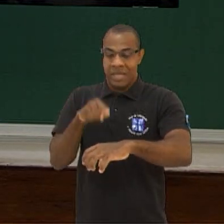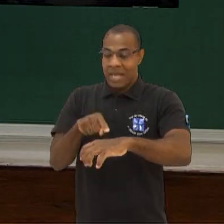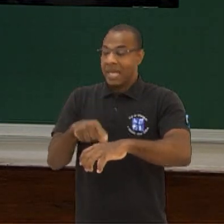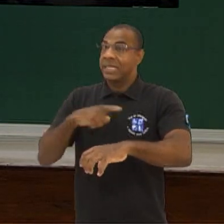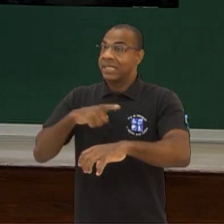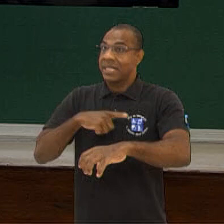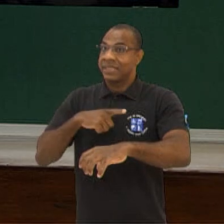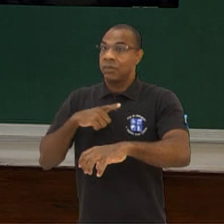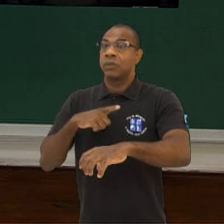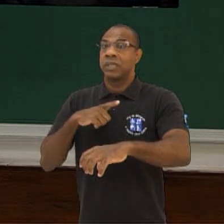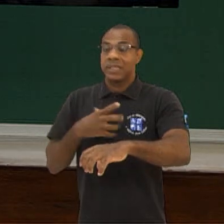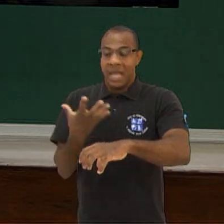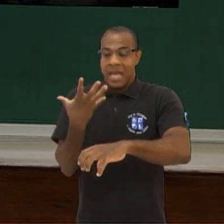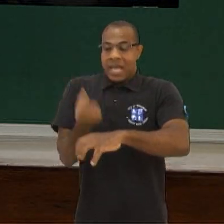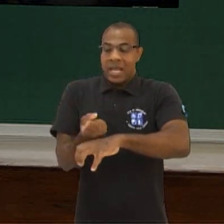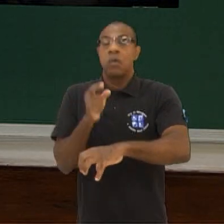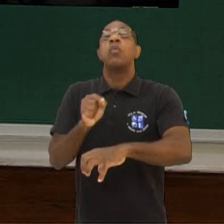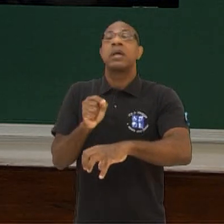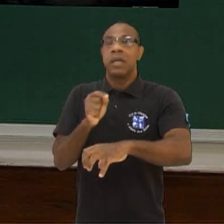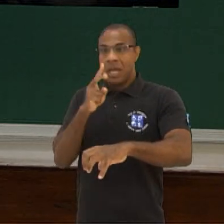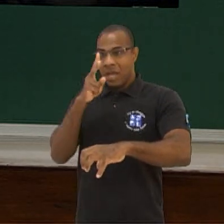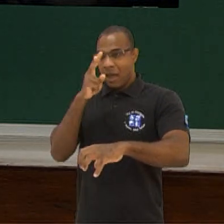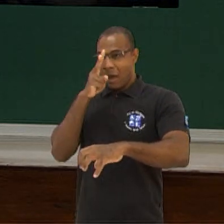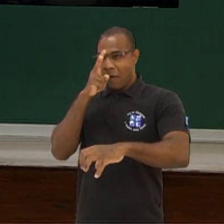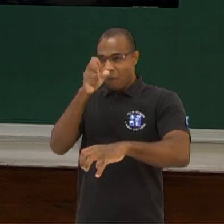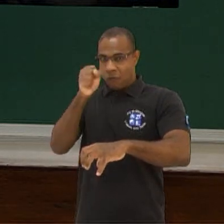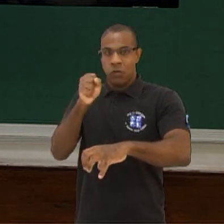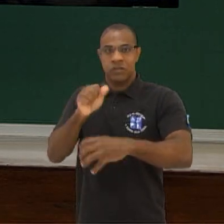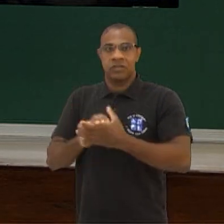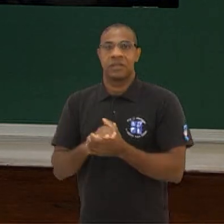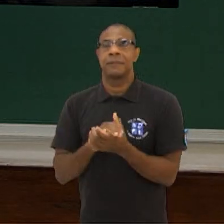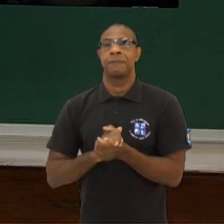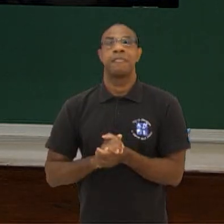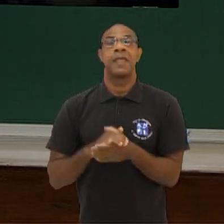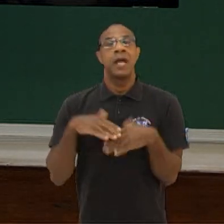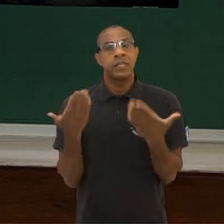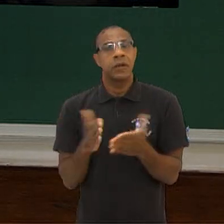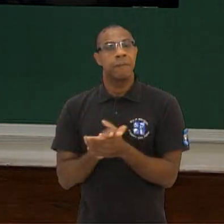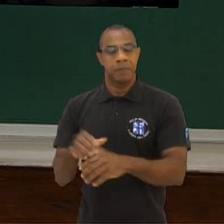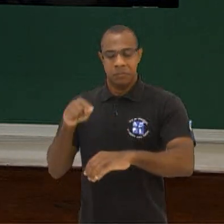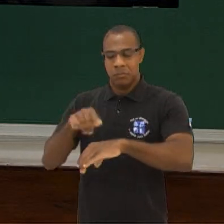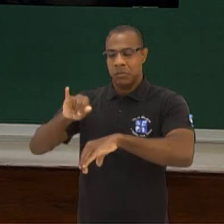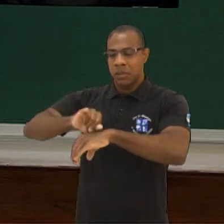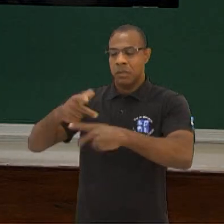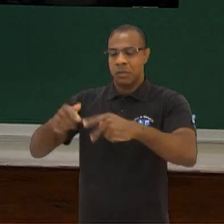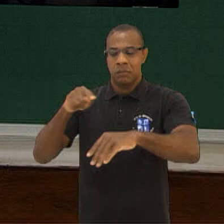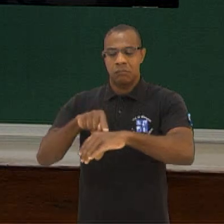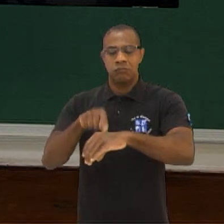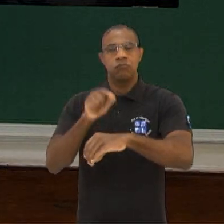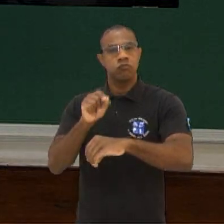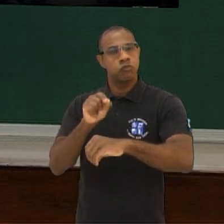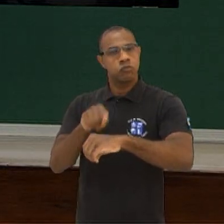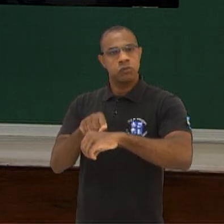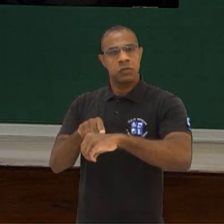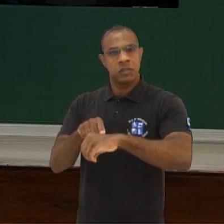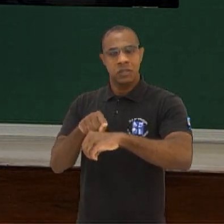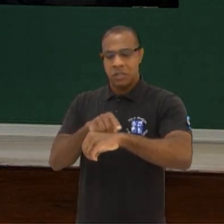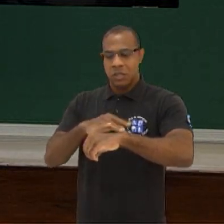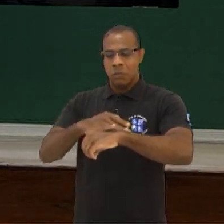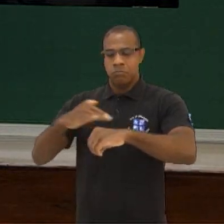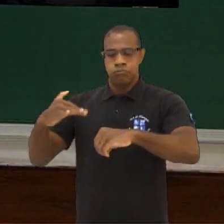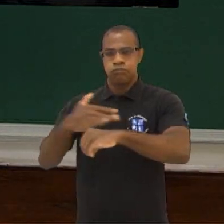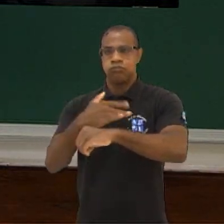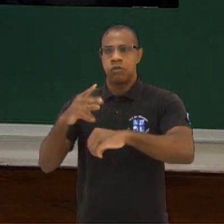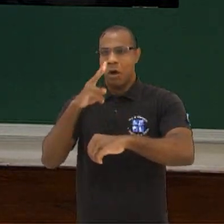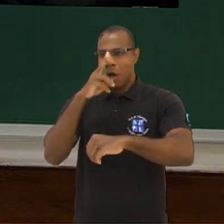externo. Então pense que aqui tem um ímã, né, ou então um aparato que está produzindo esse campo